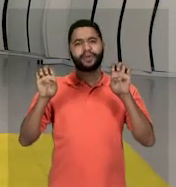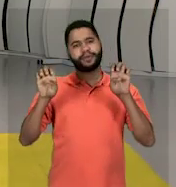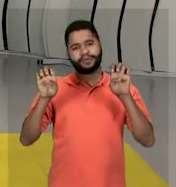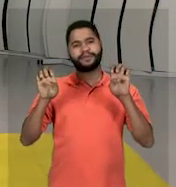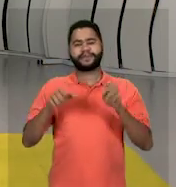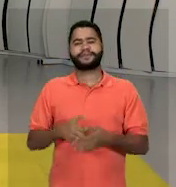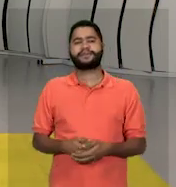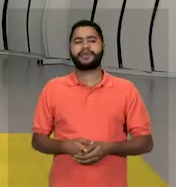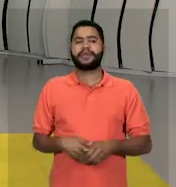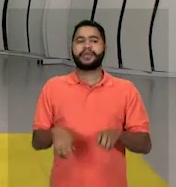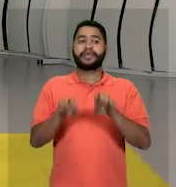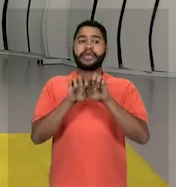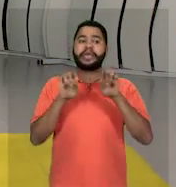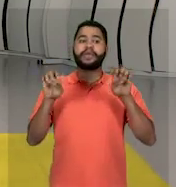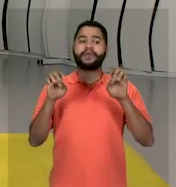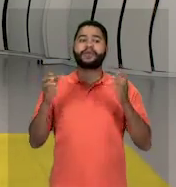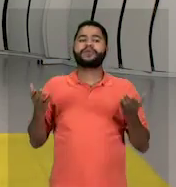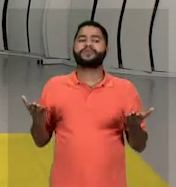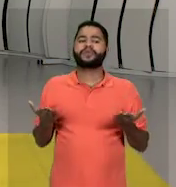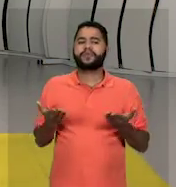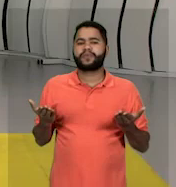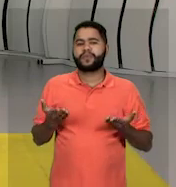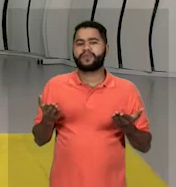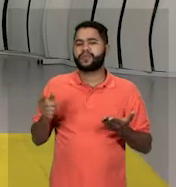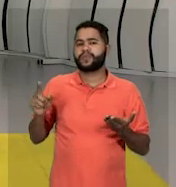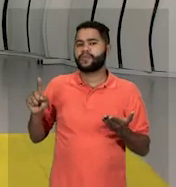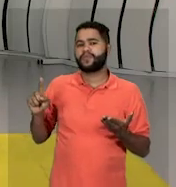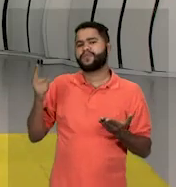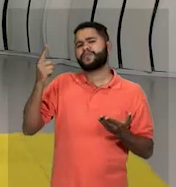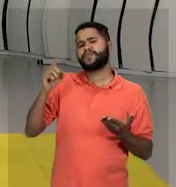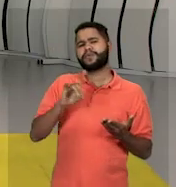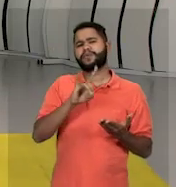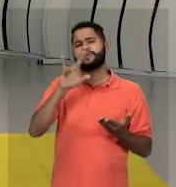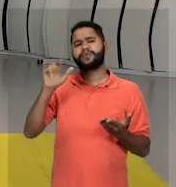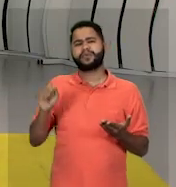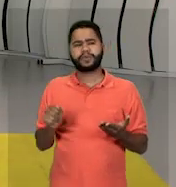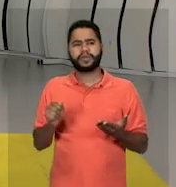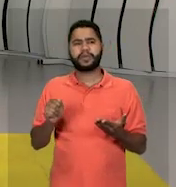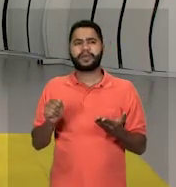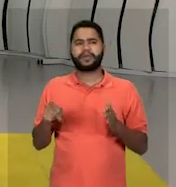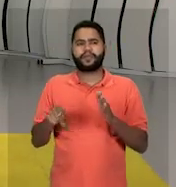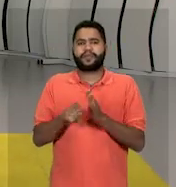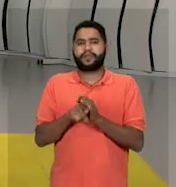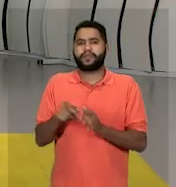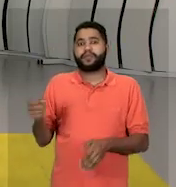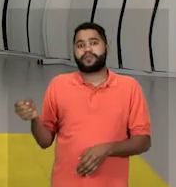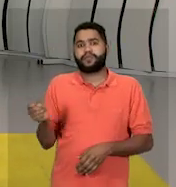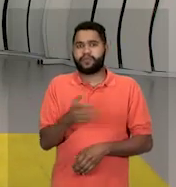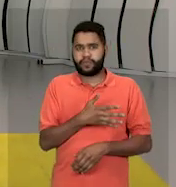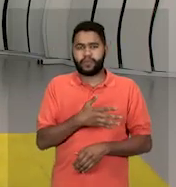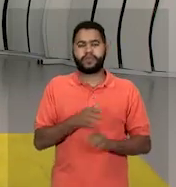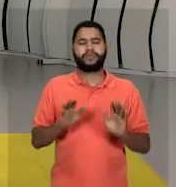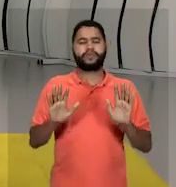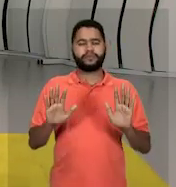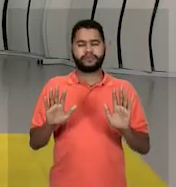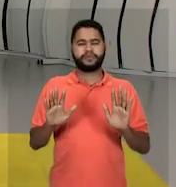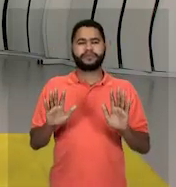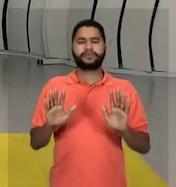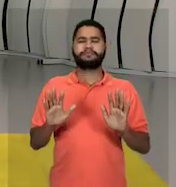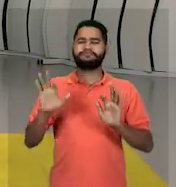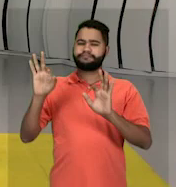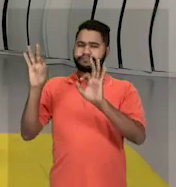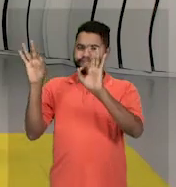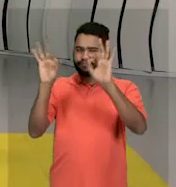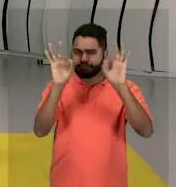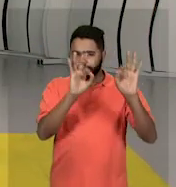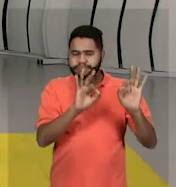equação e passam hoje é o nosso primeiro dia o nosso primeiro encontro esse no mundo novo então nós vamos fazer de maneira